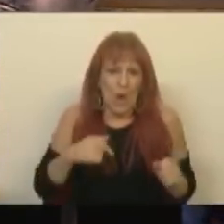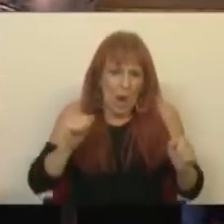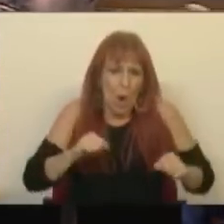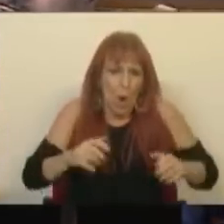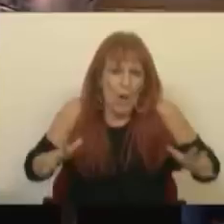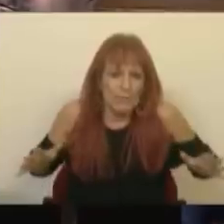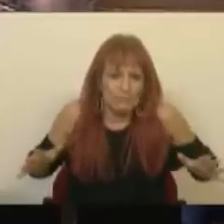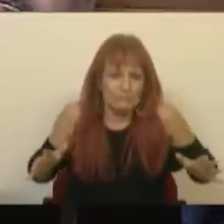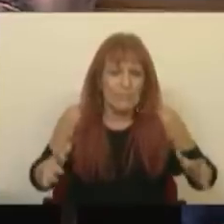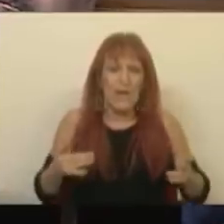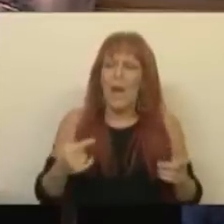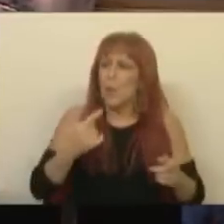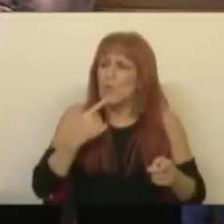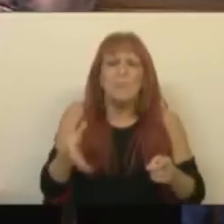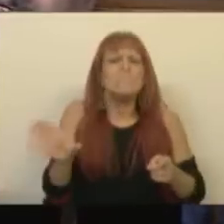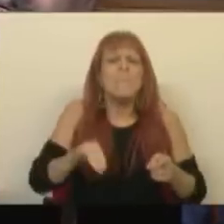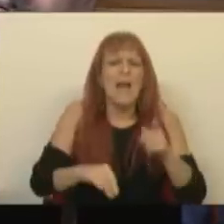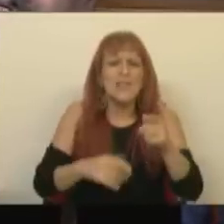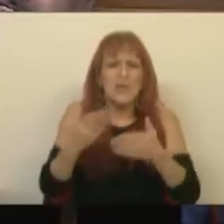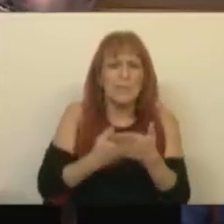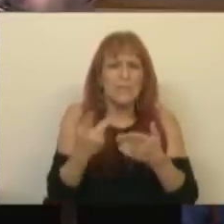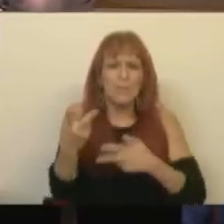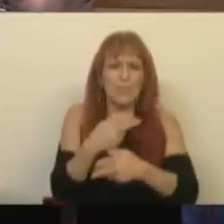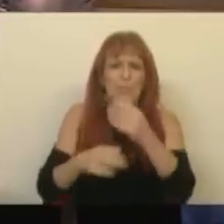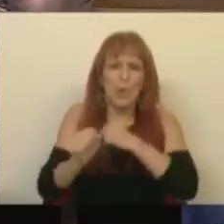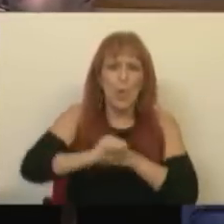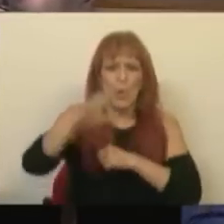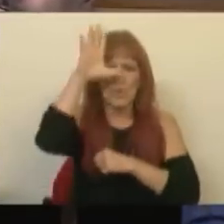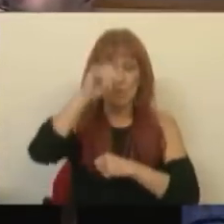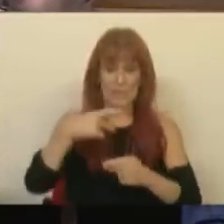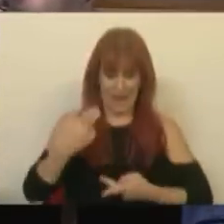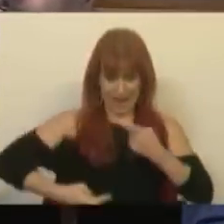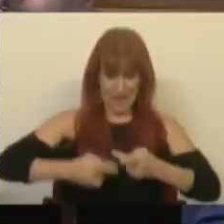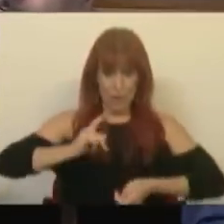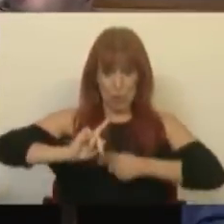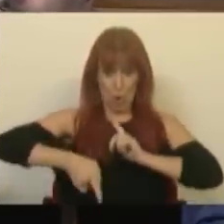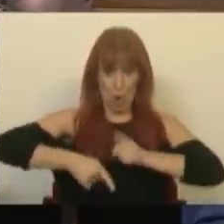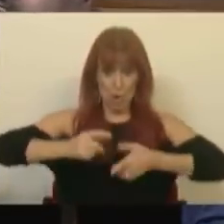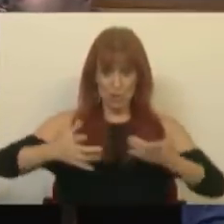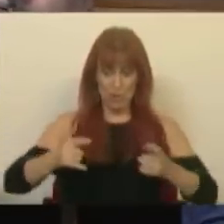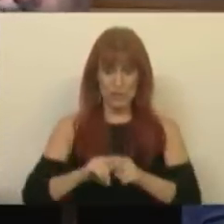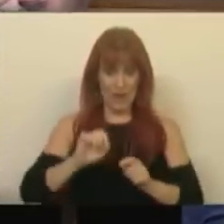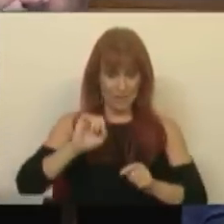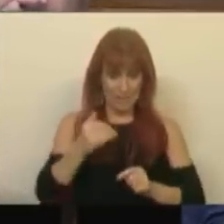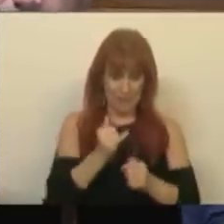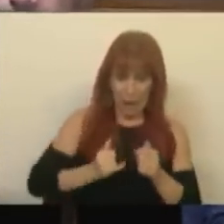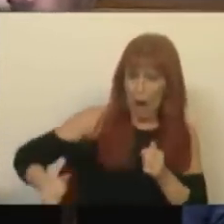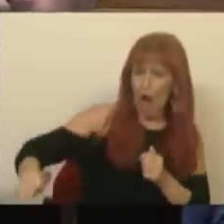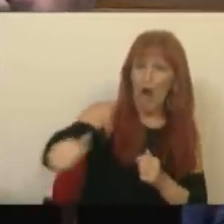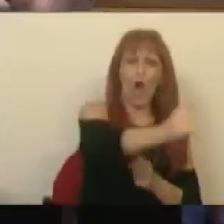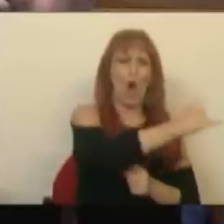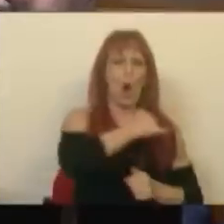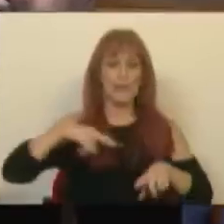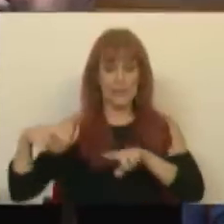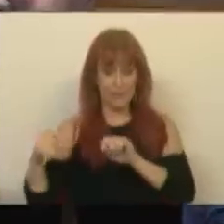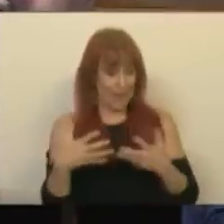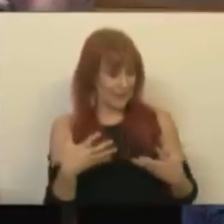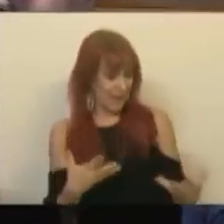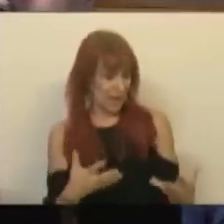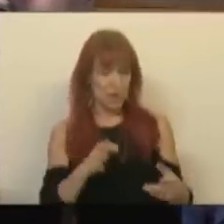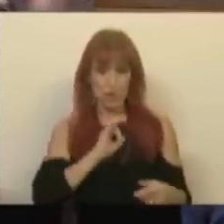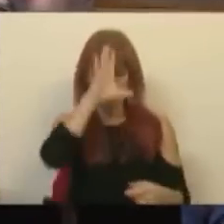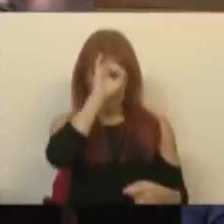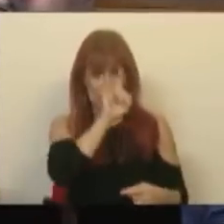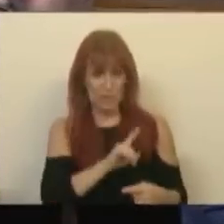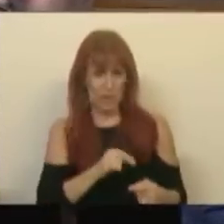a concordar aliás diria mais que um santo censura analisando aquilo que foi a primeira Ronda deste debate com